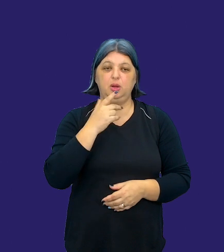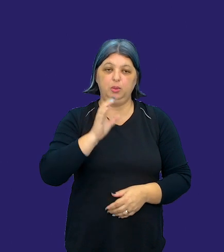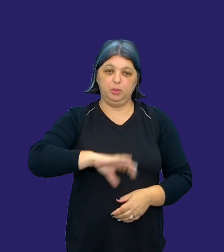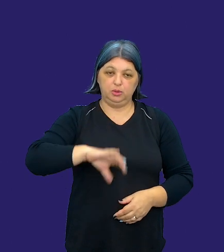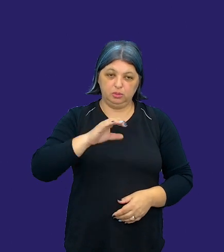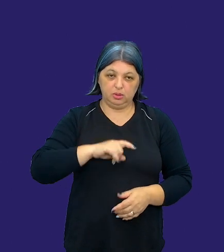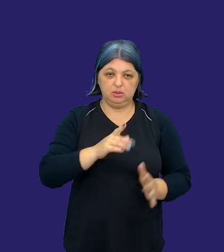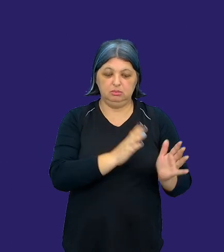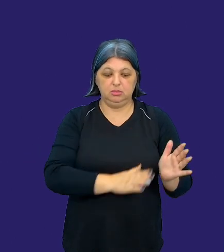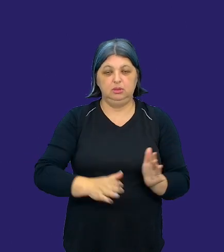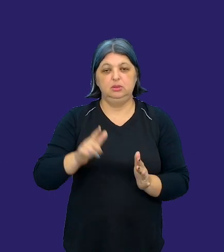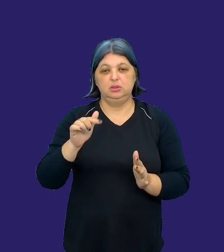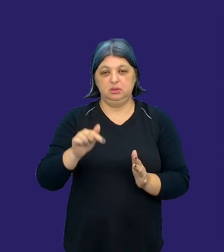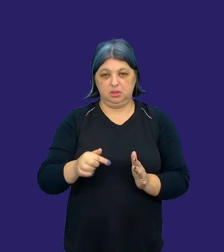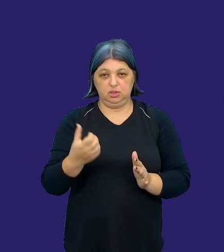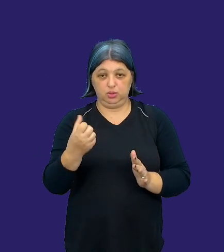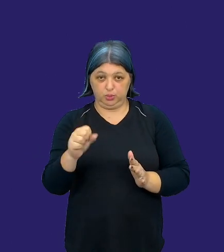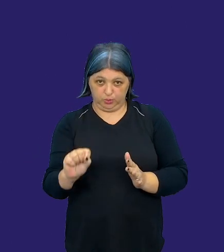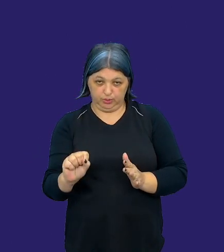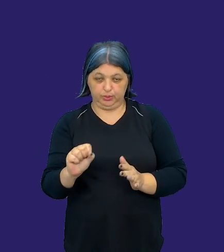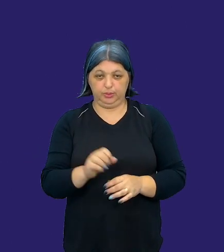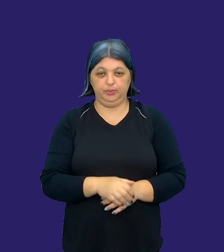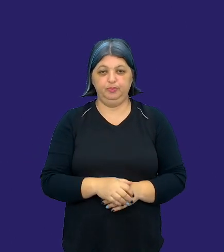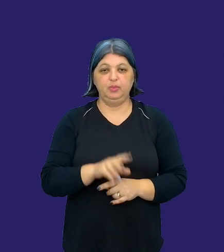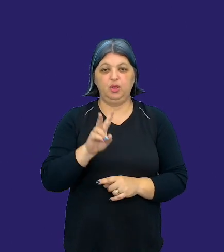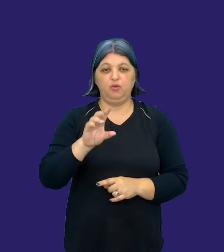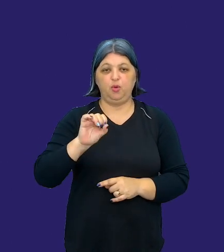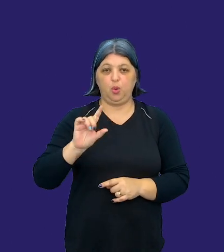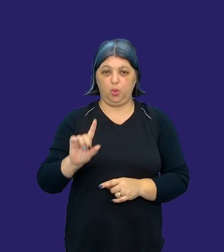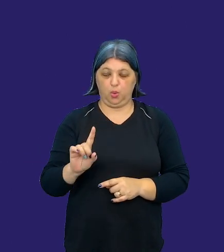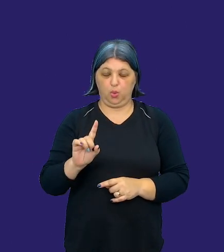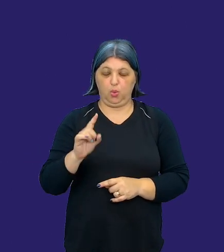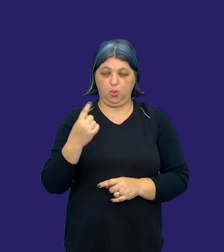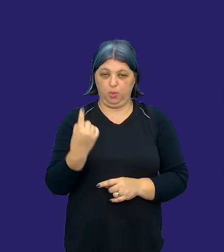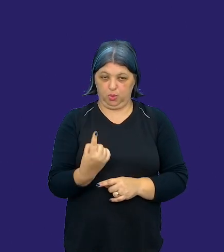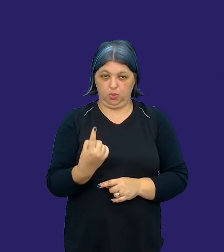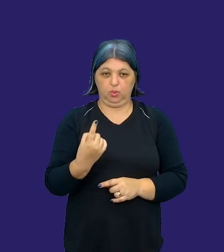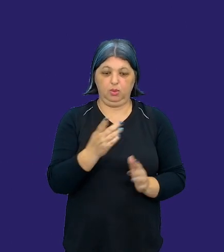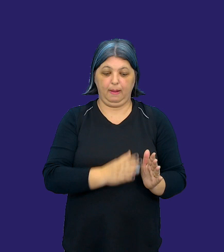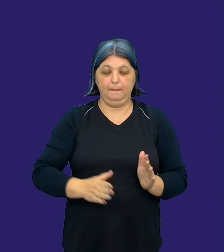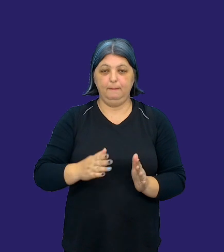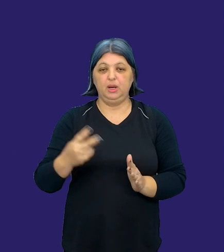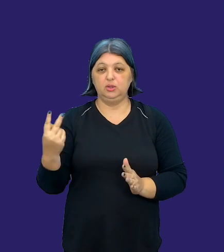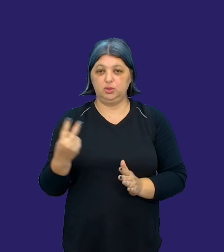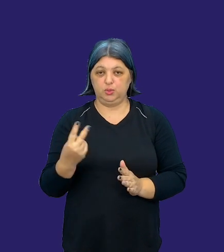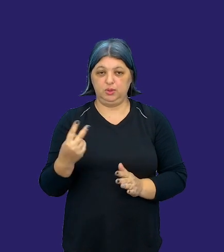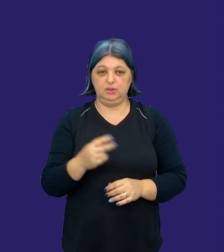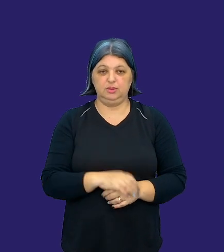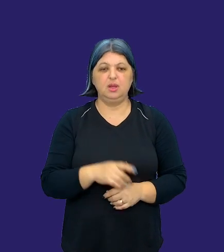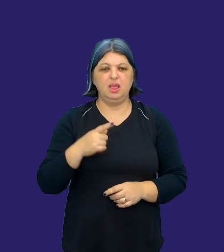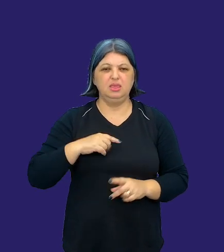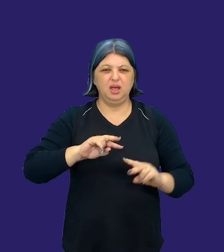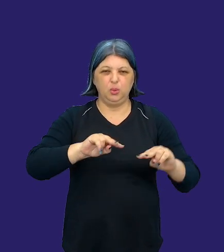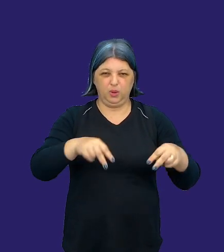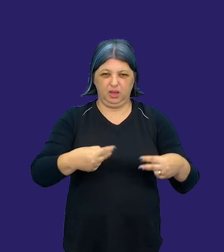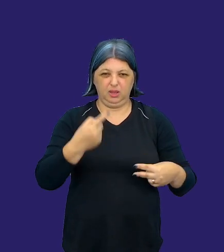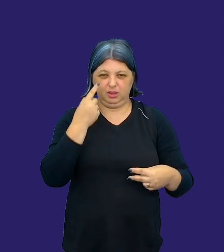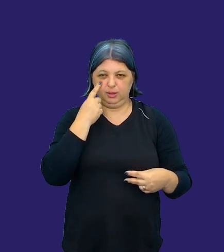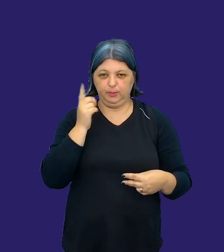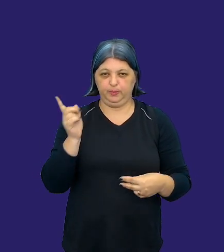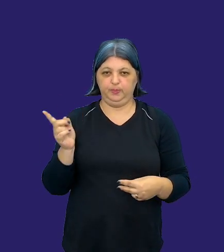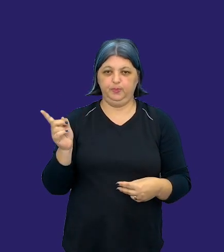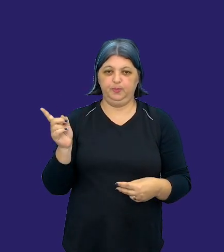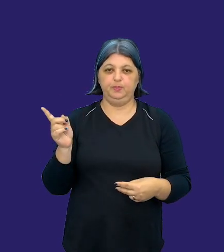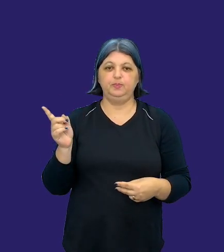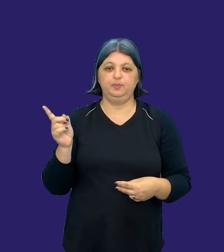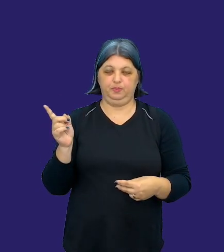das atividades 7 e 8, do volume 1, parte 2. Verifiquem que há um link aqui onde vocês